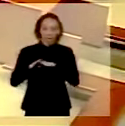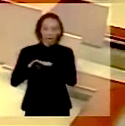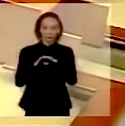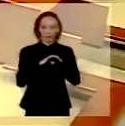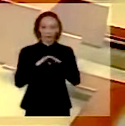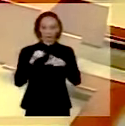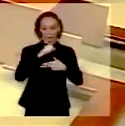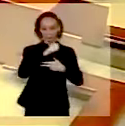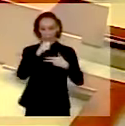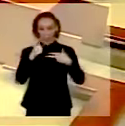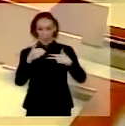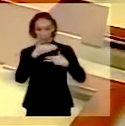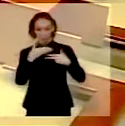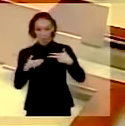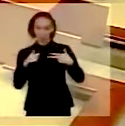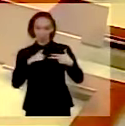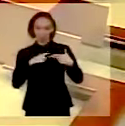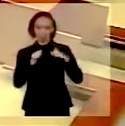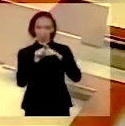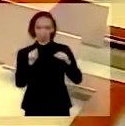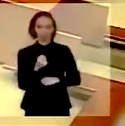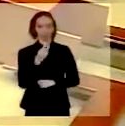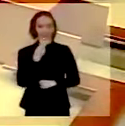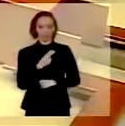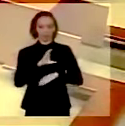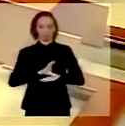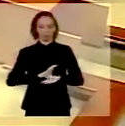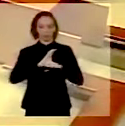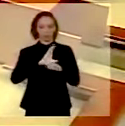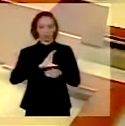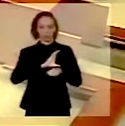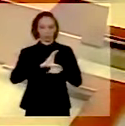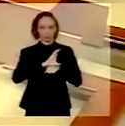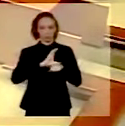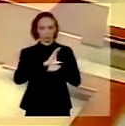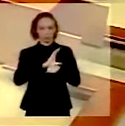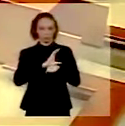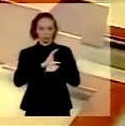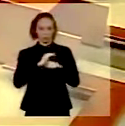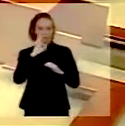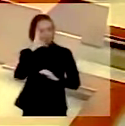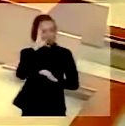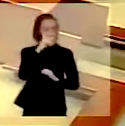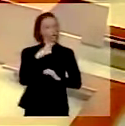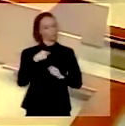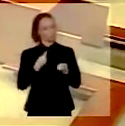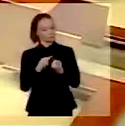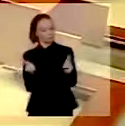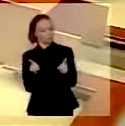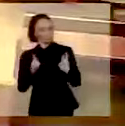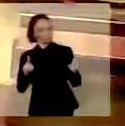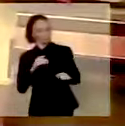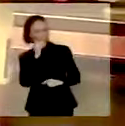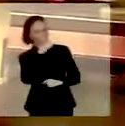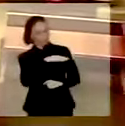artigo 2º da Constituição Federal, não autoriza antagonismos ou invasões de